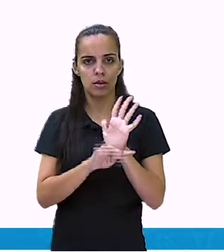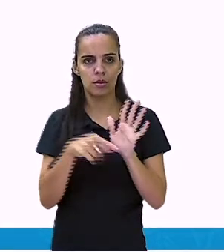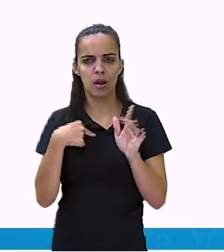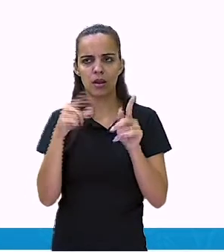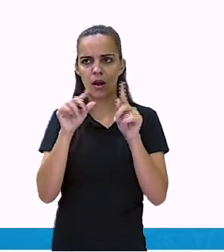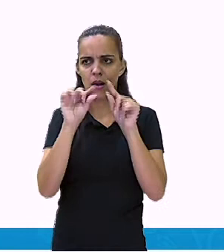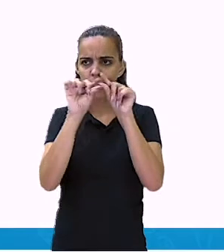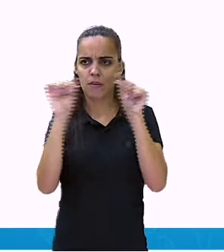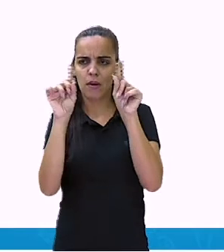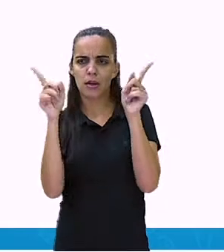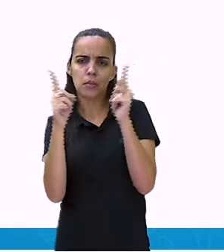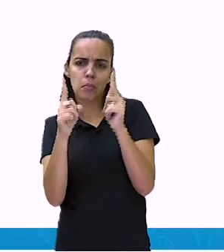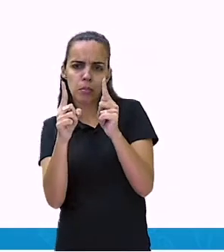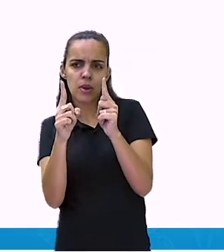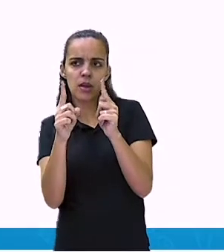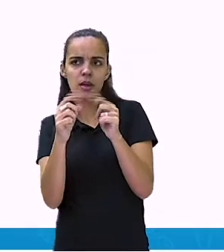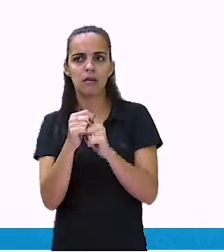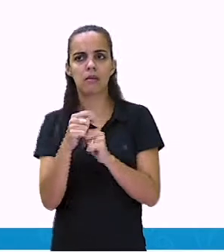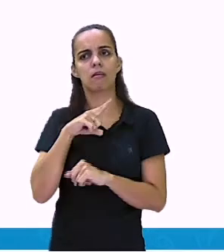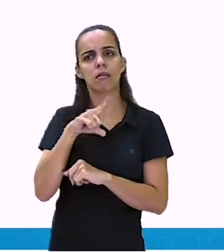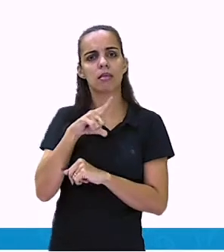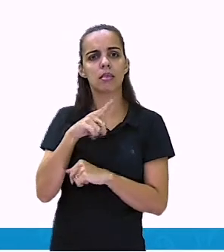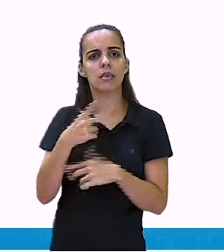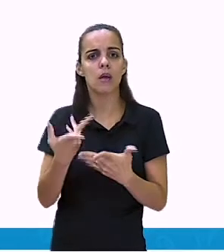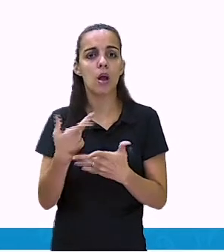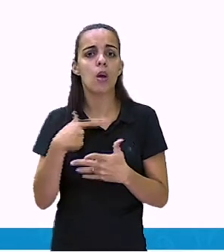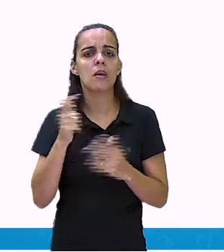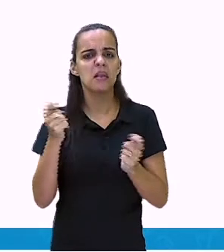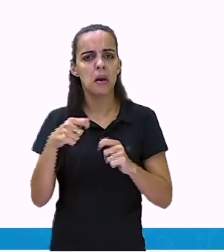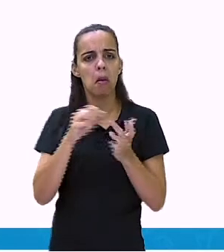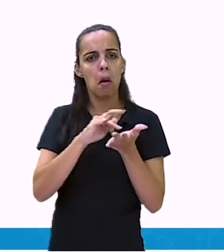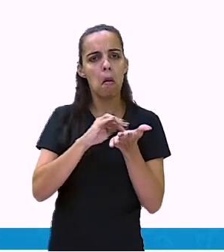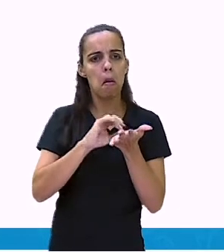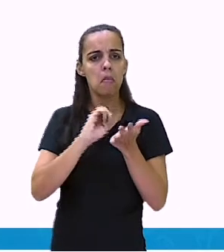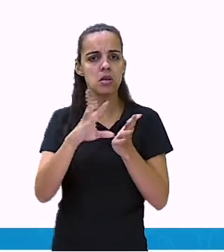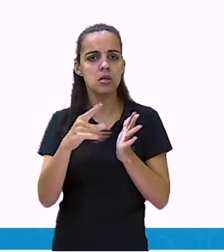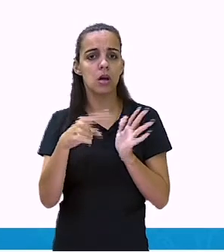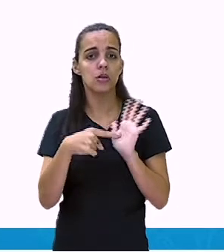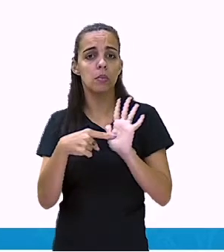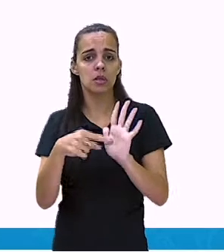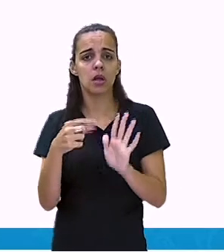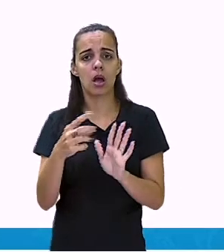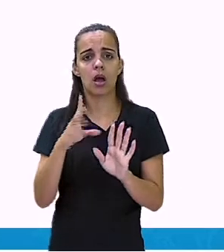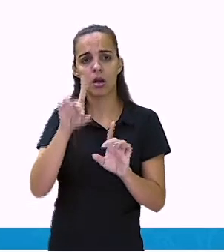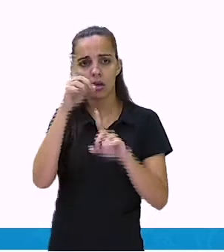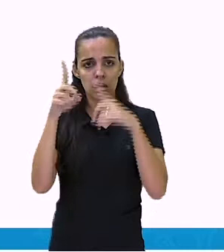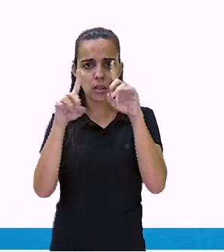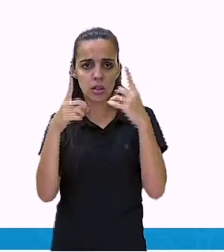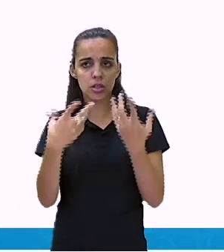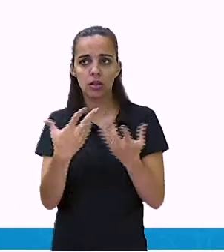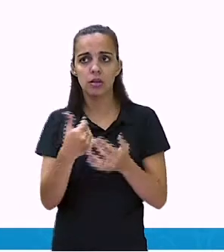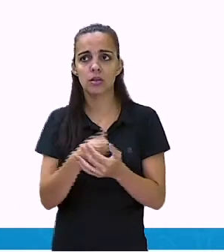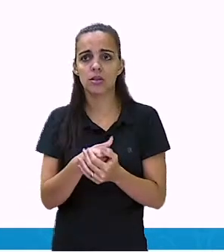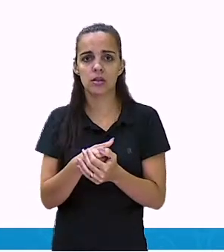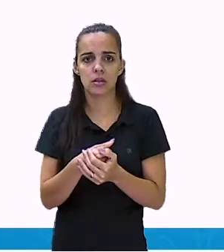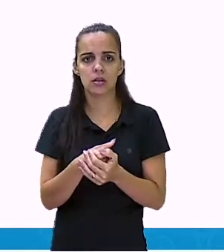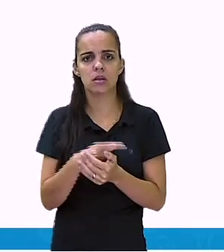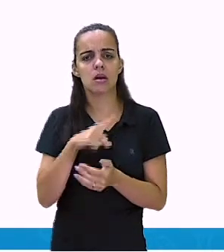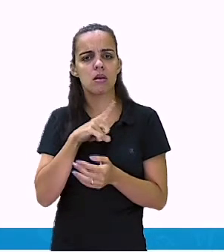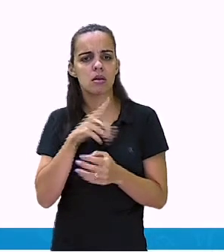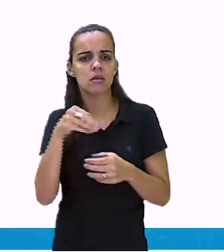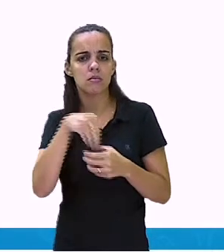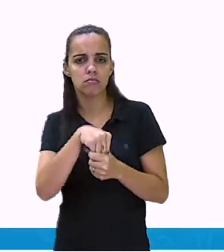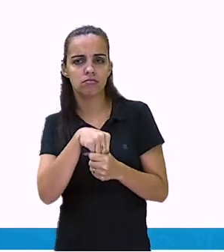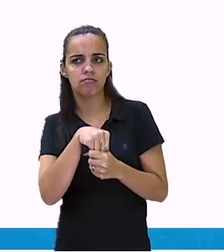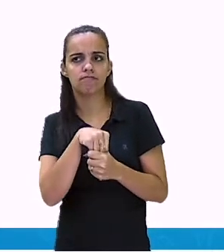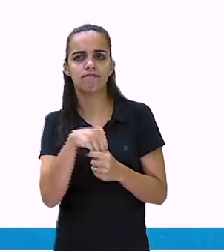vai nomear o assunto que será retratado no texto. Esse nome precisa dar dicas